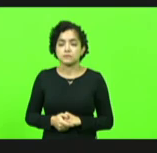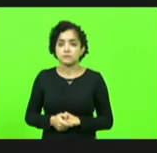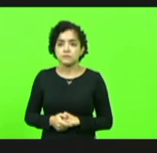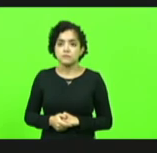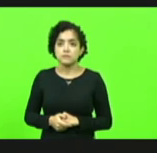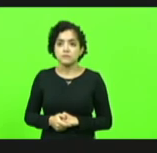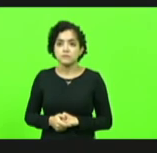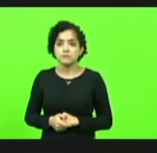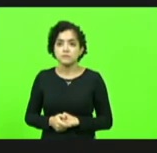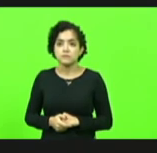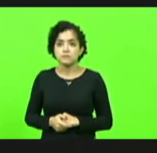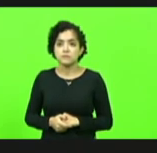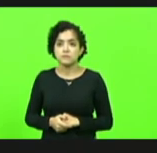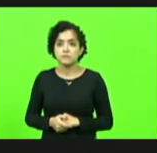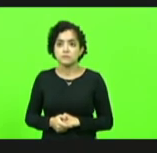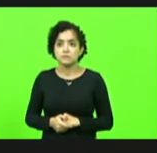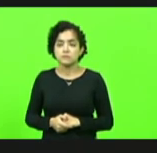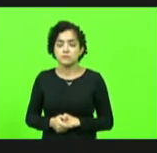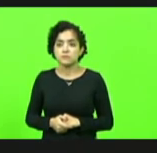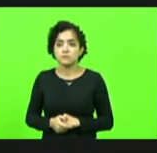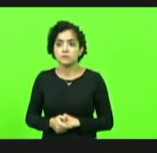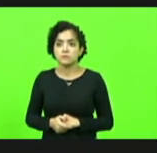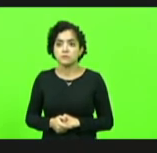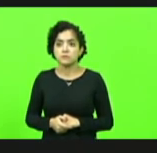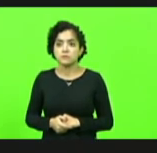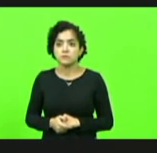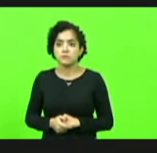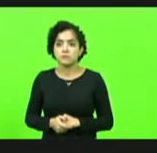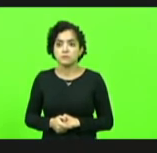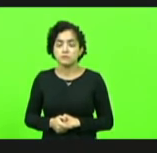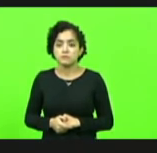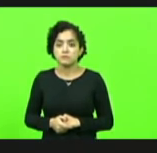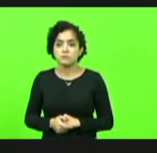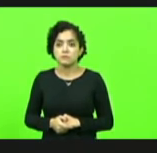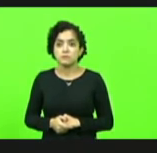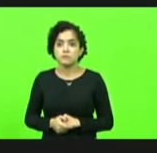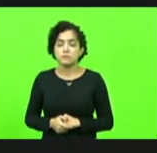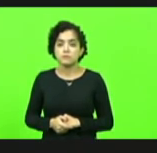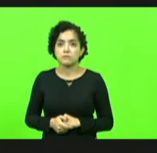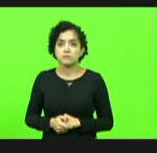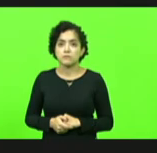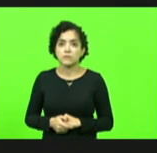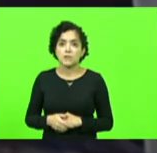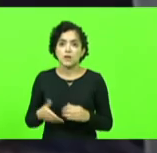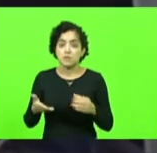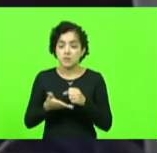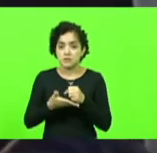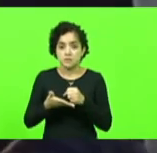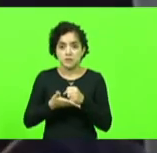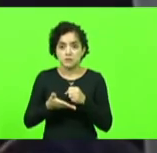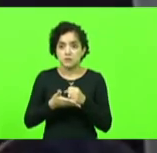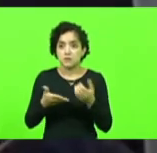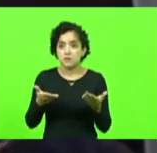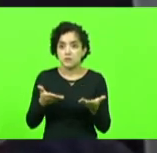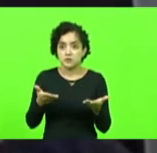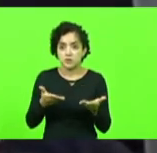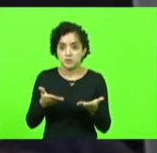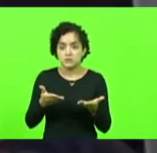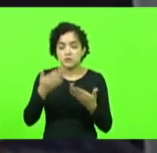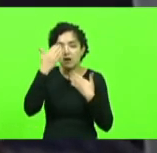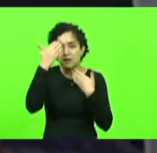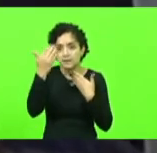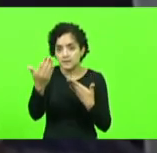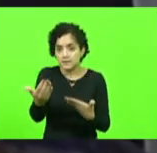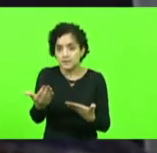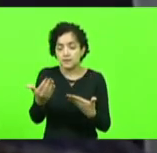pensamento, por favor. Ok, o tempinho está passando, né? Mas basicamente é isso. Eu agradeço a oportunidade de estar podendo